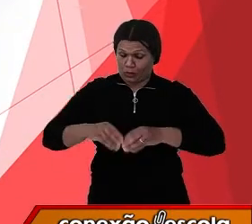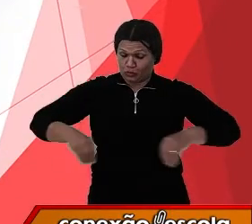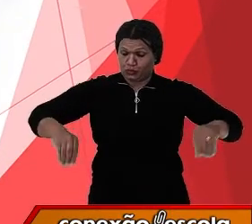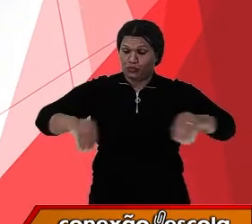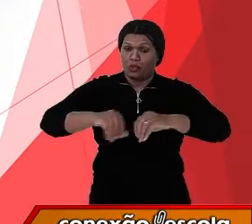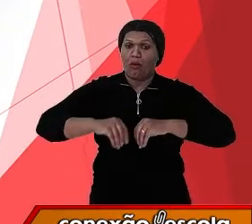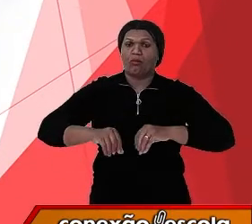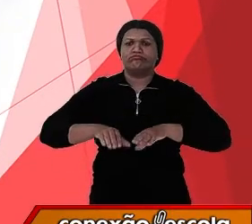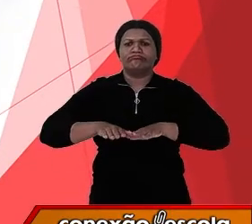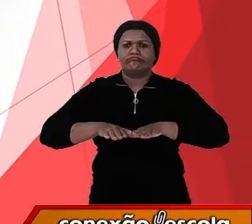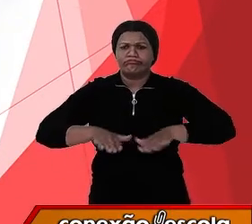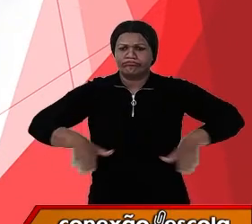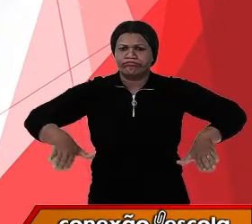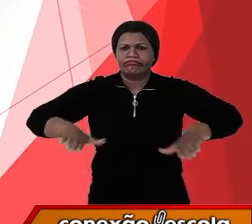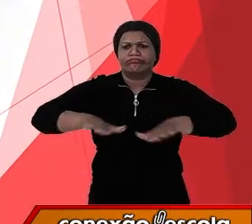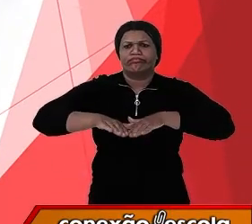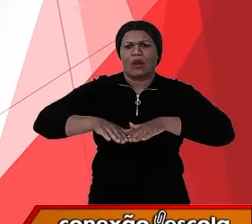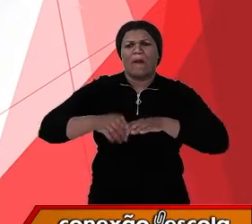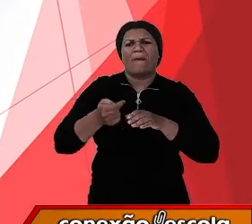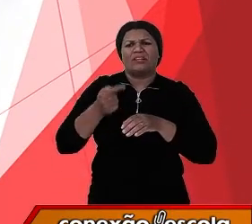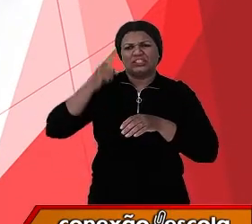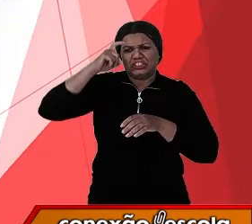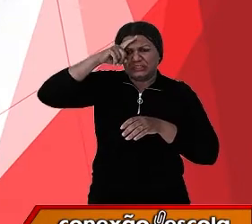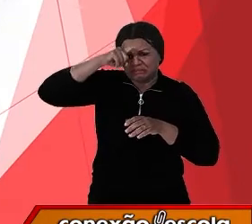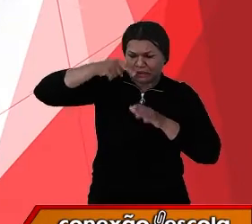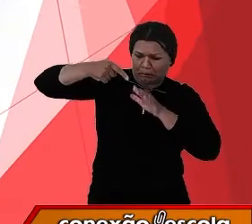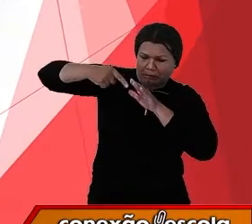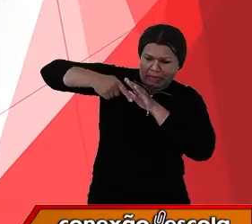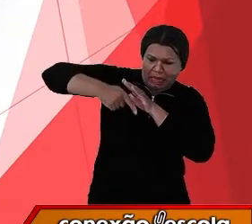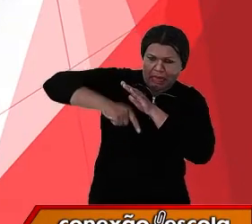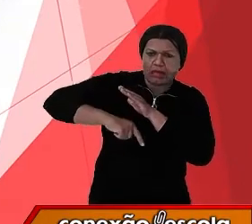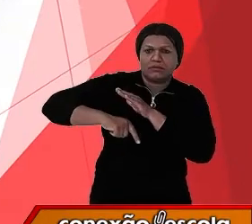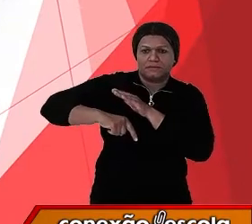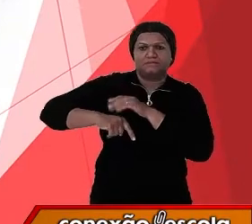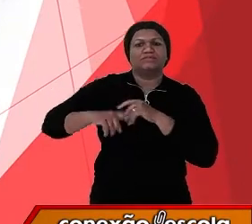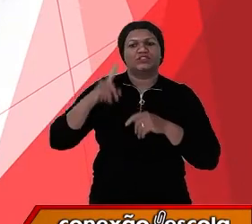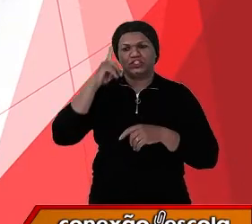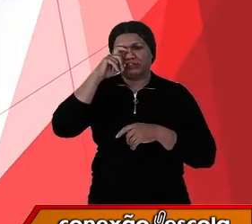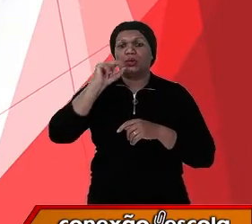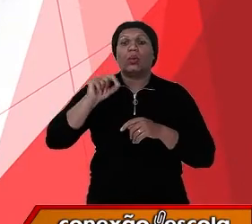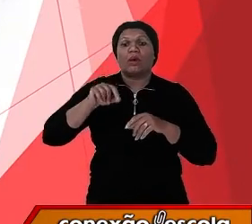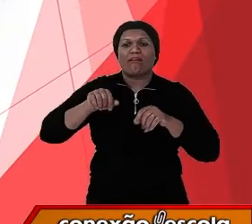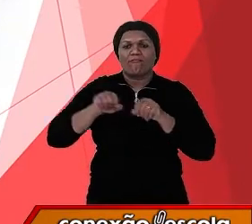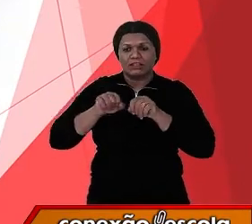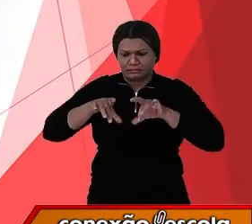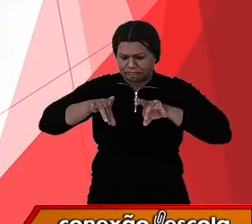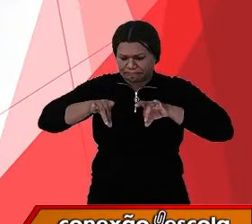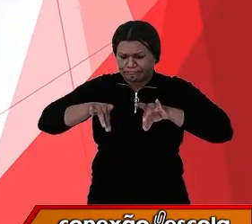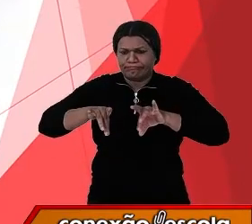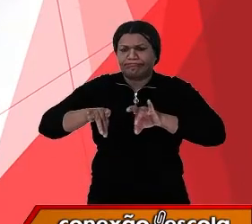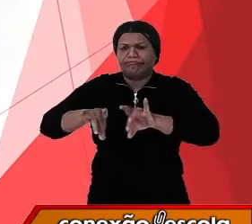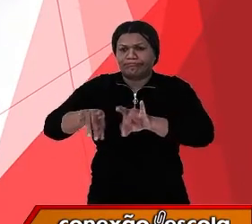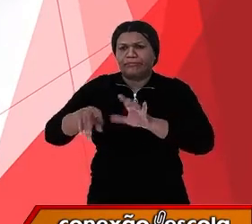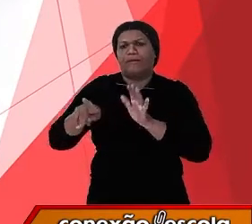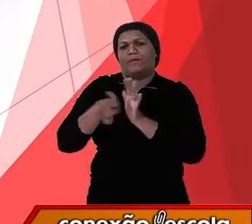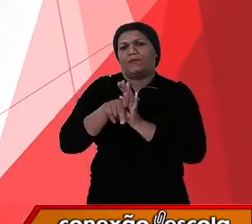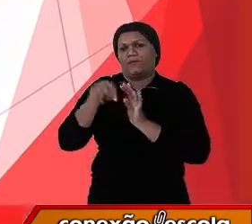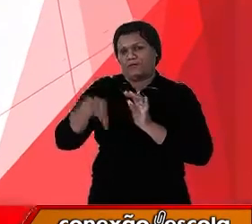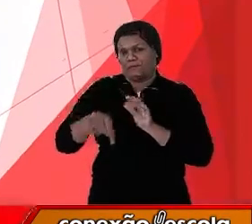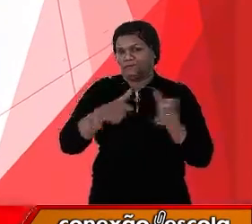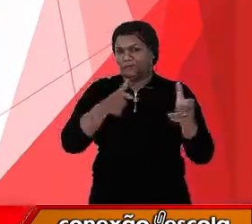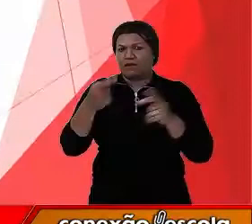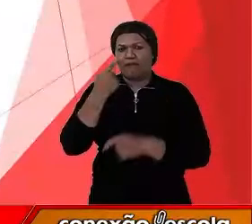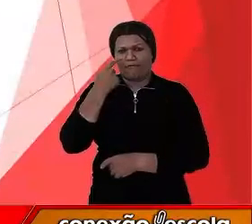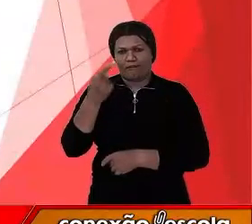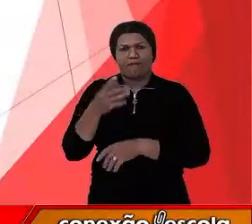Raso e pouco permeável o que dificulta um pouco plantio nessa região tá aí para vocês